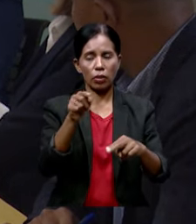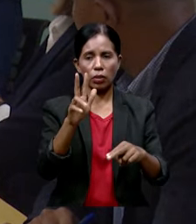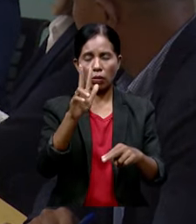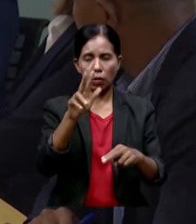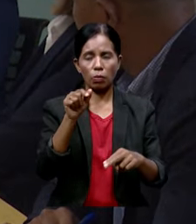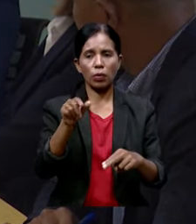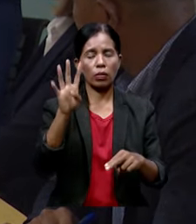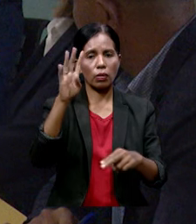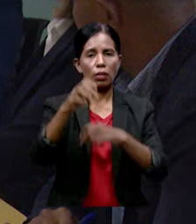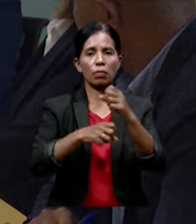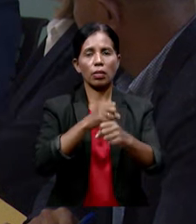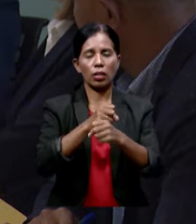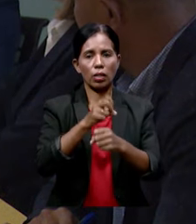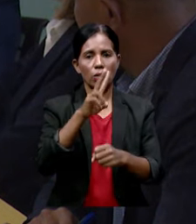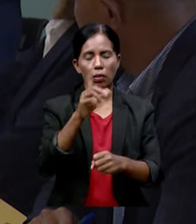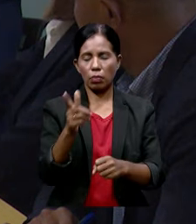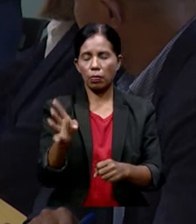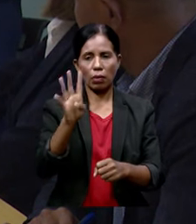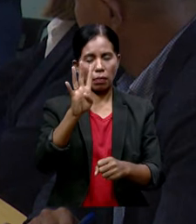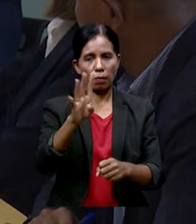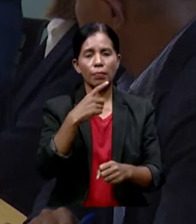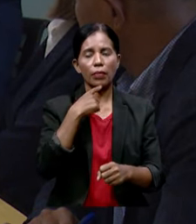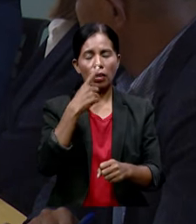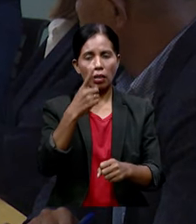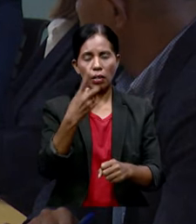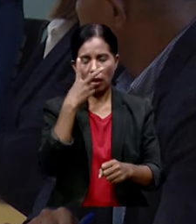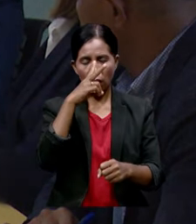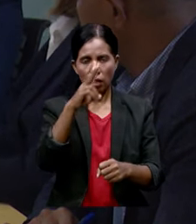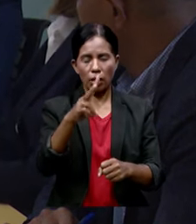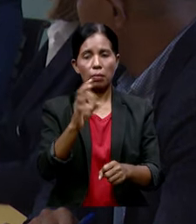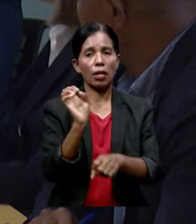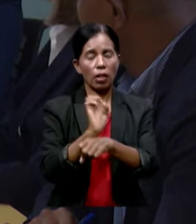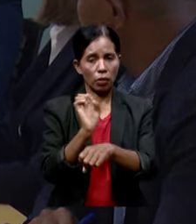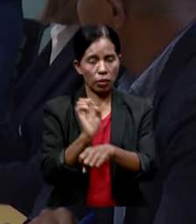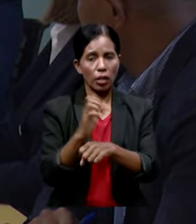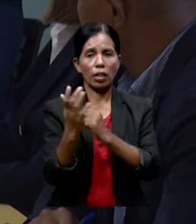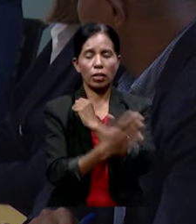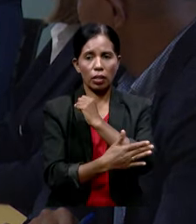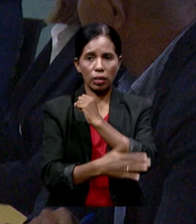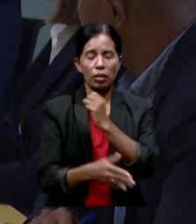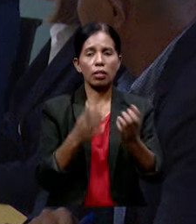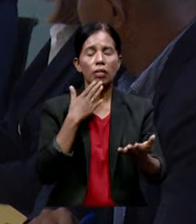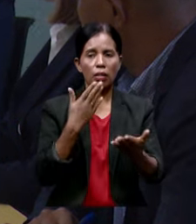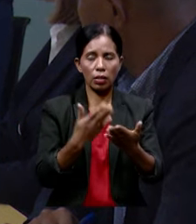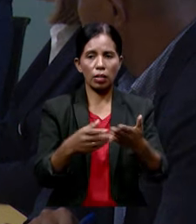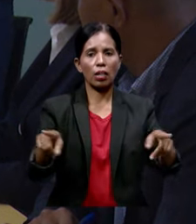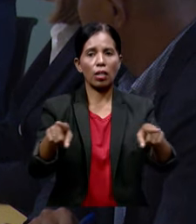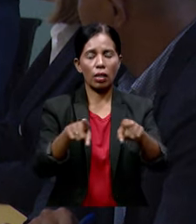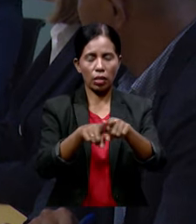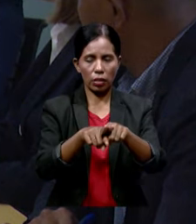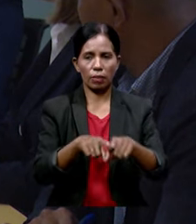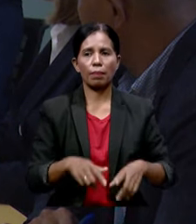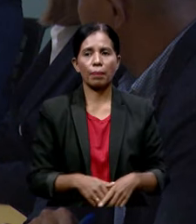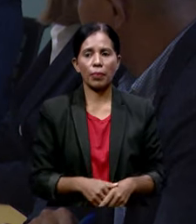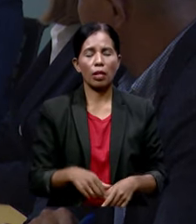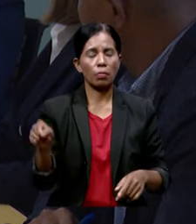hat, batinam reuniram Racing Hat. E vimos no takatak perspectiva crescimento econômico na São União, se dia cliu, compara a estimativa.